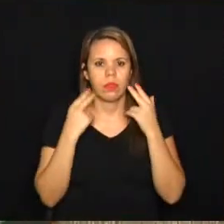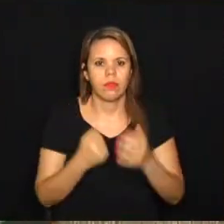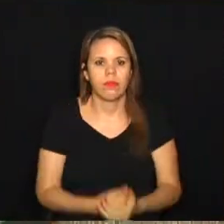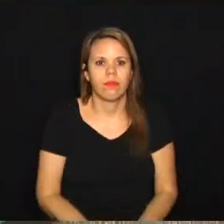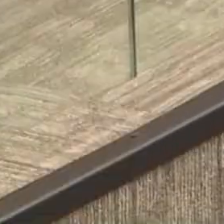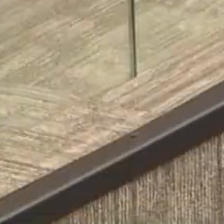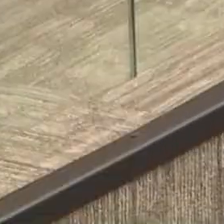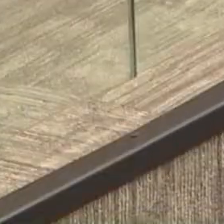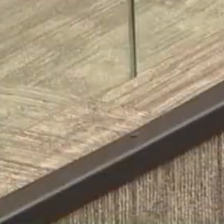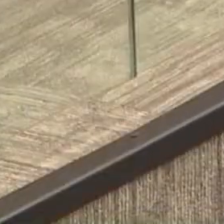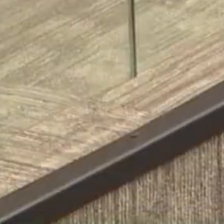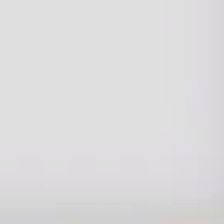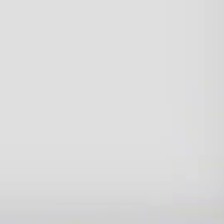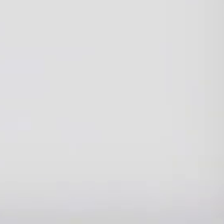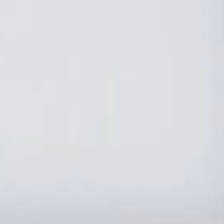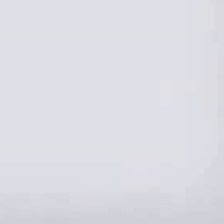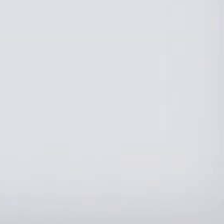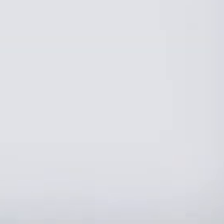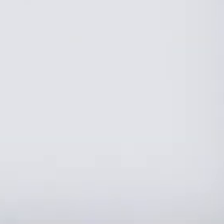Câmara.